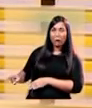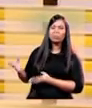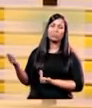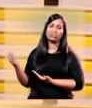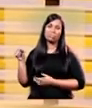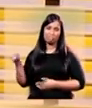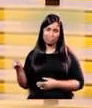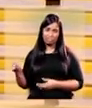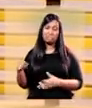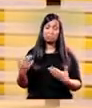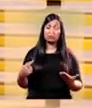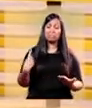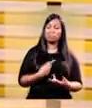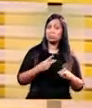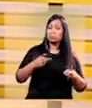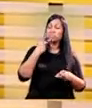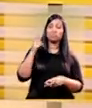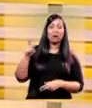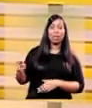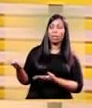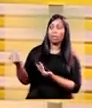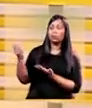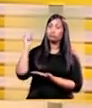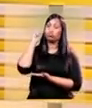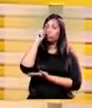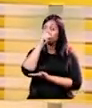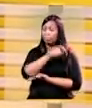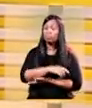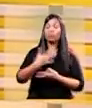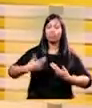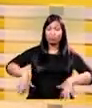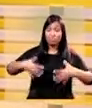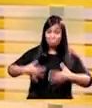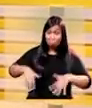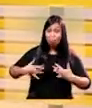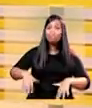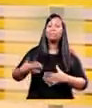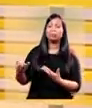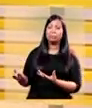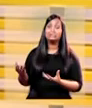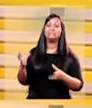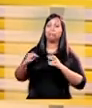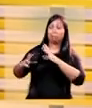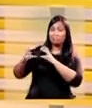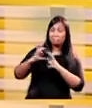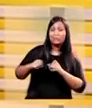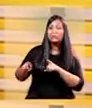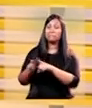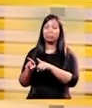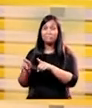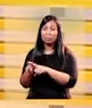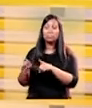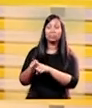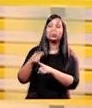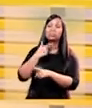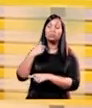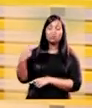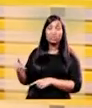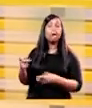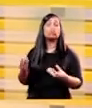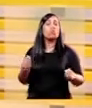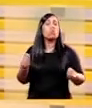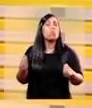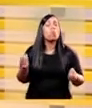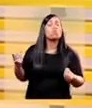para esses adolescentes? Porque a gente sempre fala que a adolescência já é uma fase mais complicada, né, de conflitos ou de desafios. Como